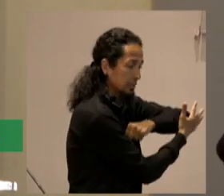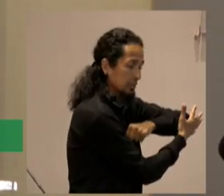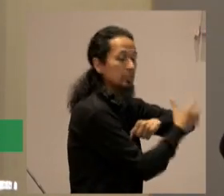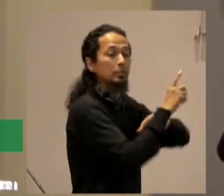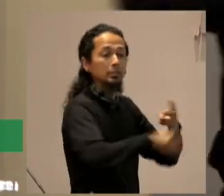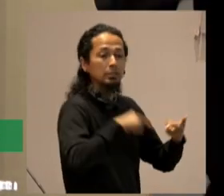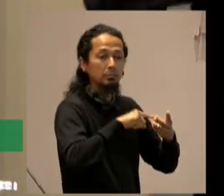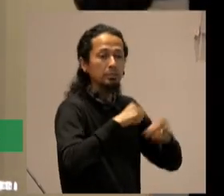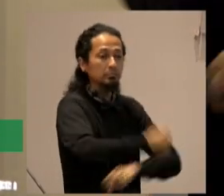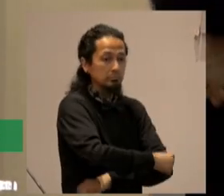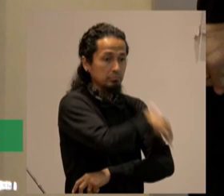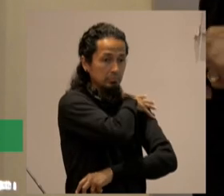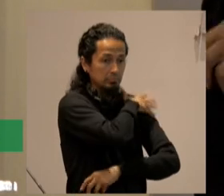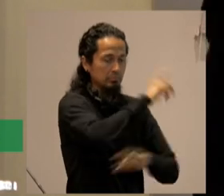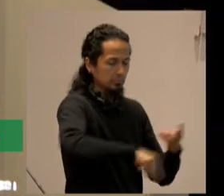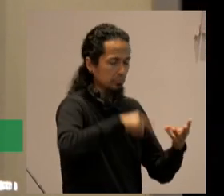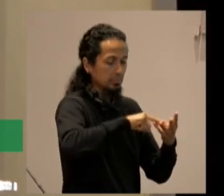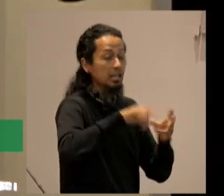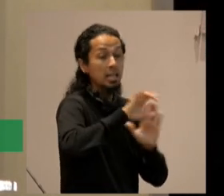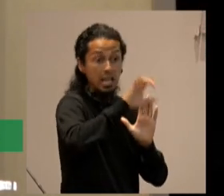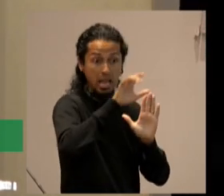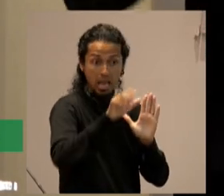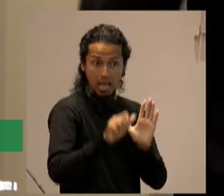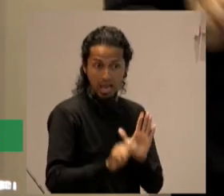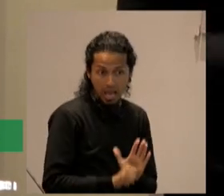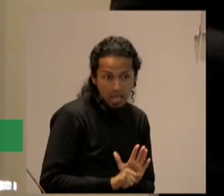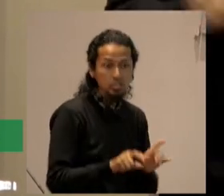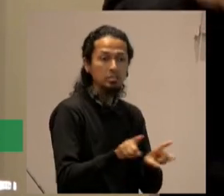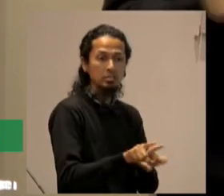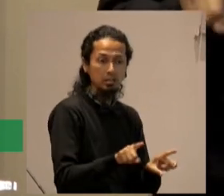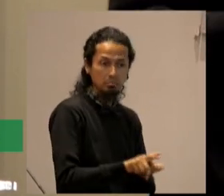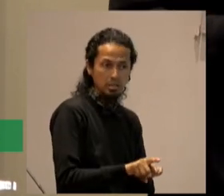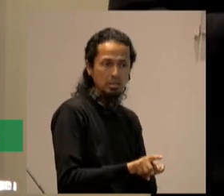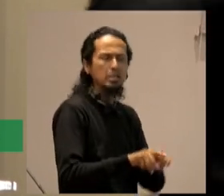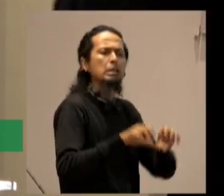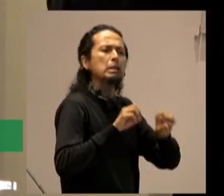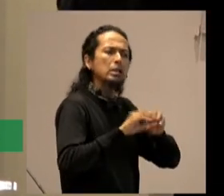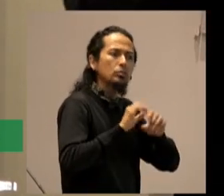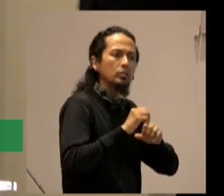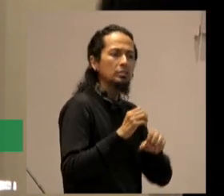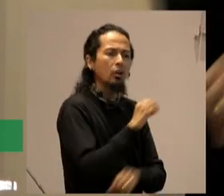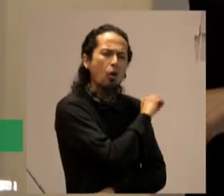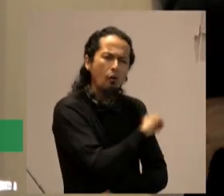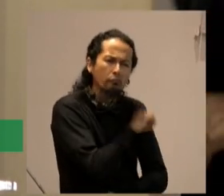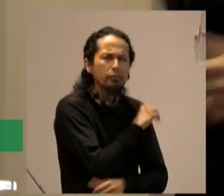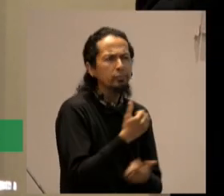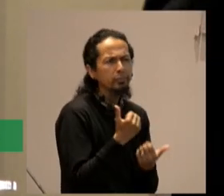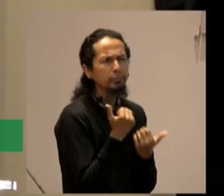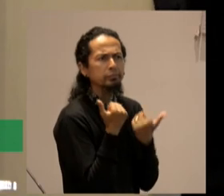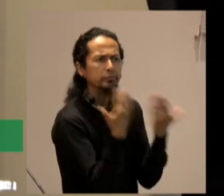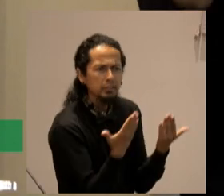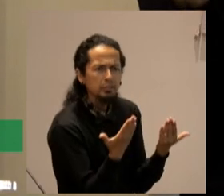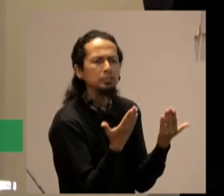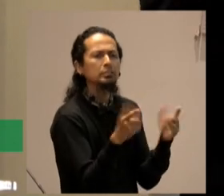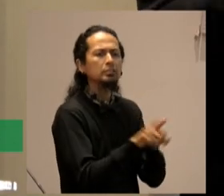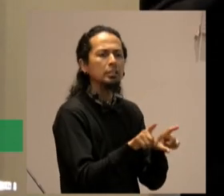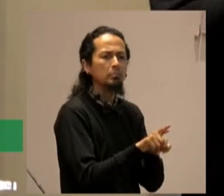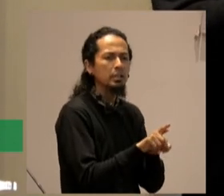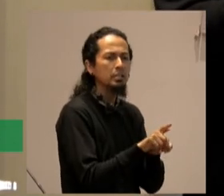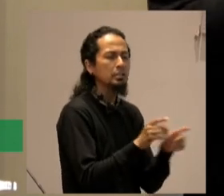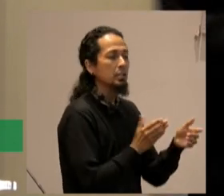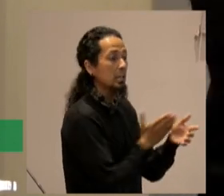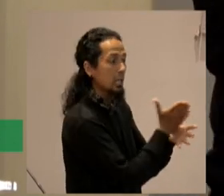fundamental, educação de jovens e adultos, educação complementar e apresentações culturais que terão como eixos